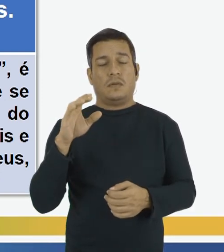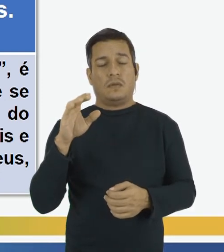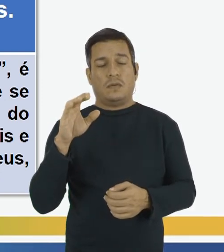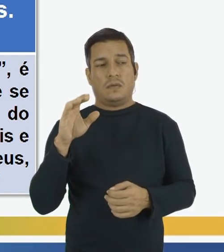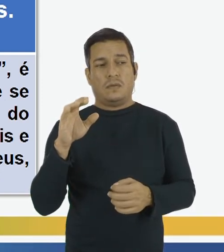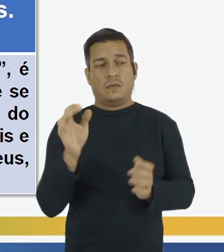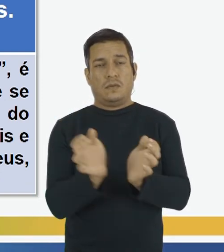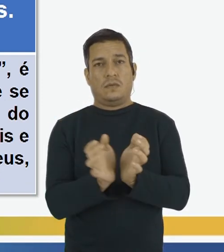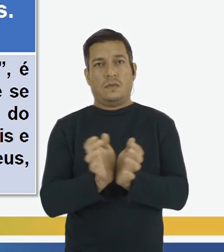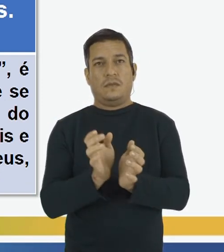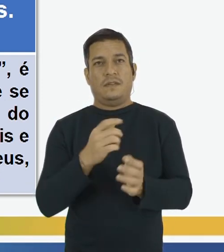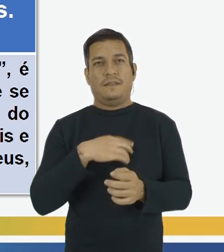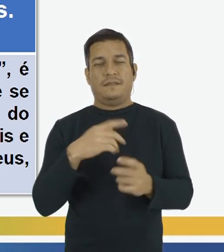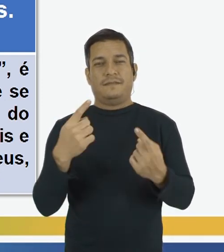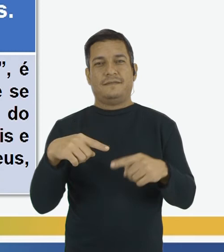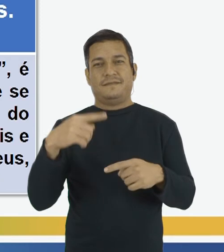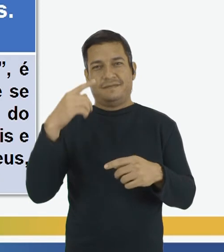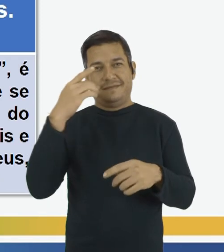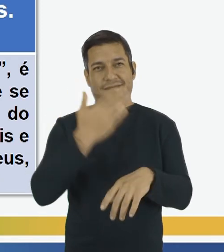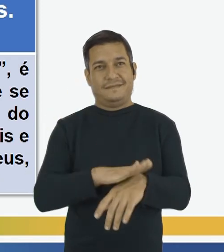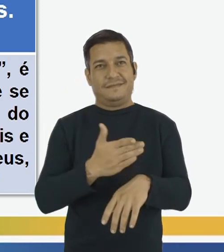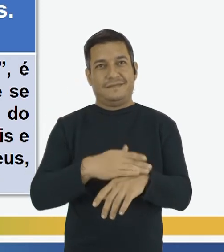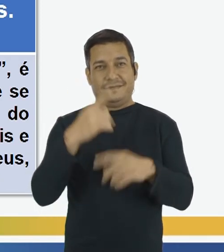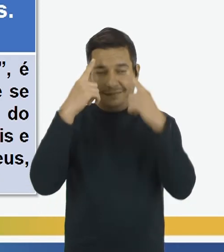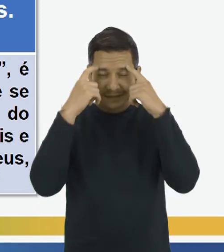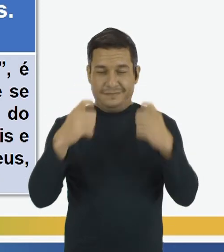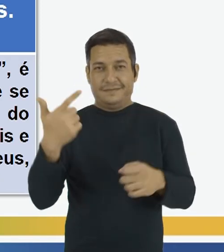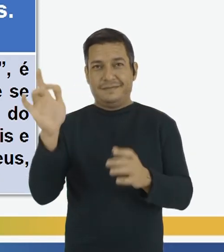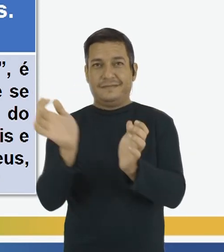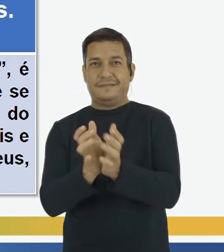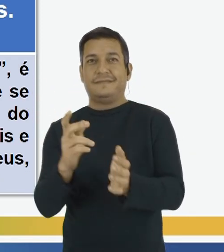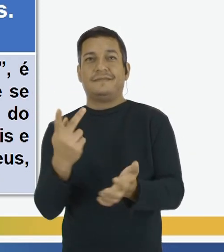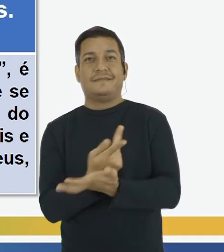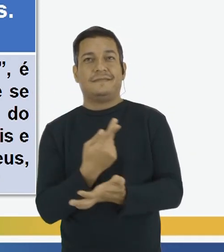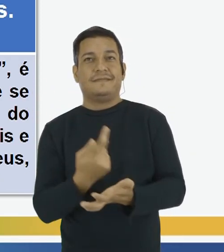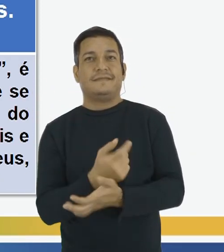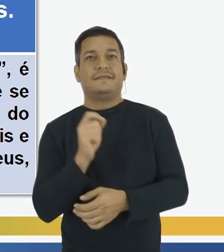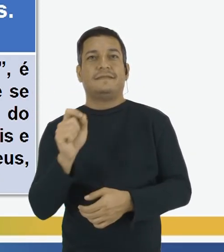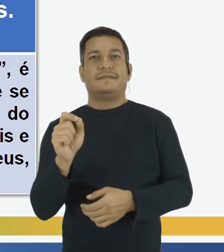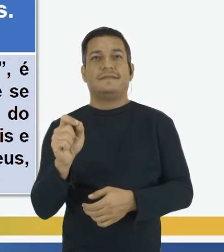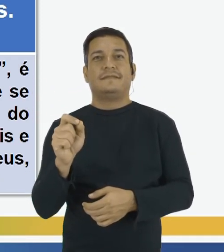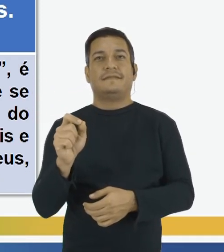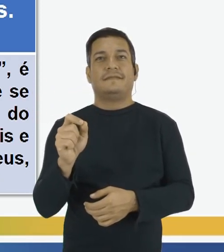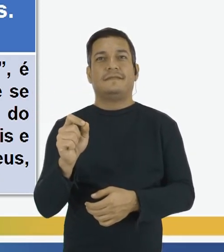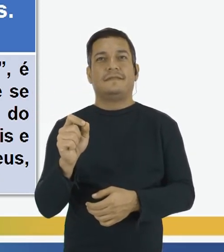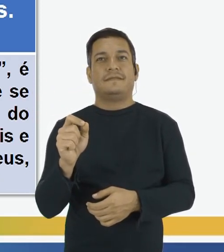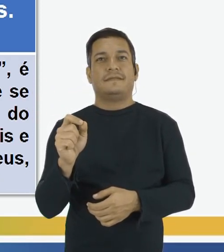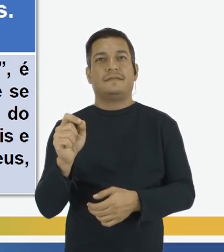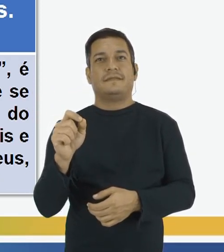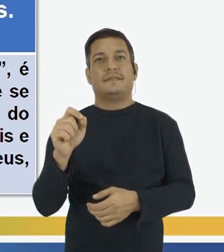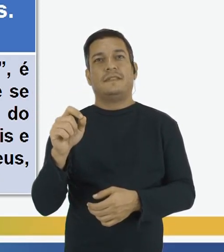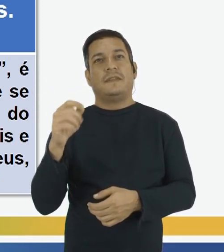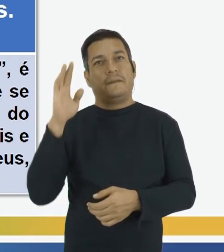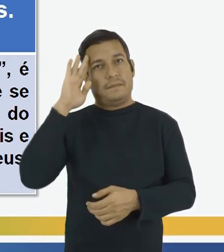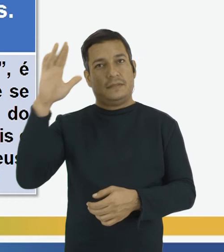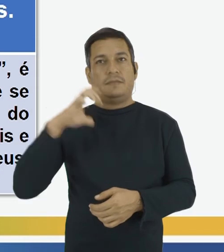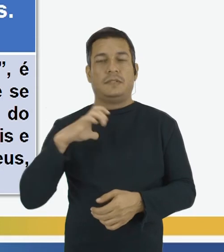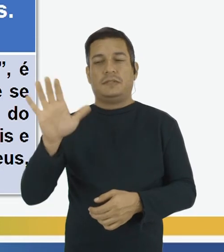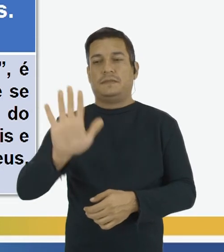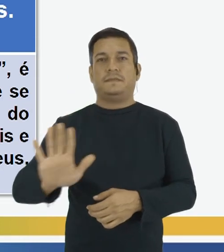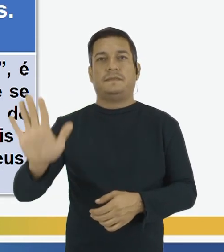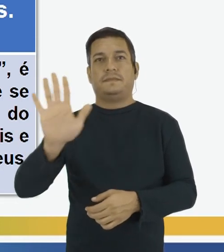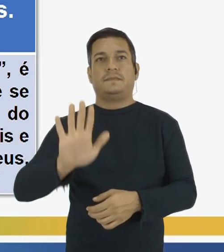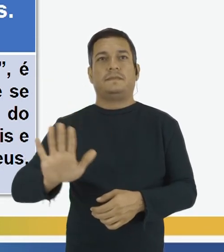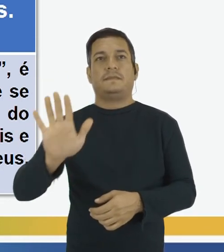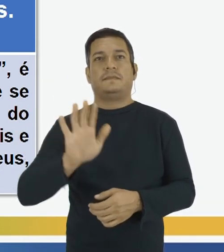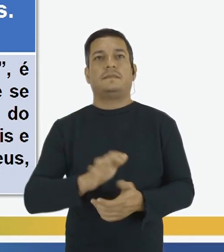outro grupo, pode-se dizer que está errado violar um princípio ético universal? Ou